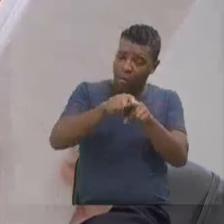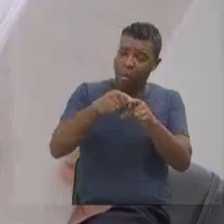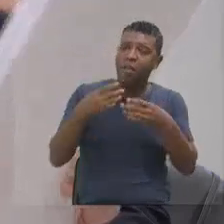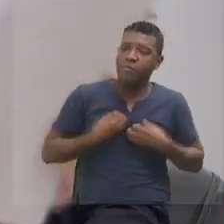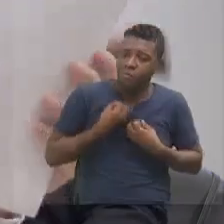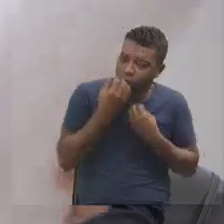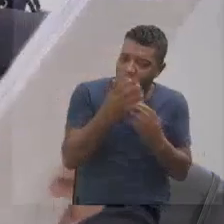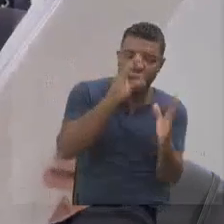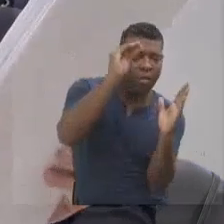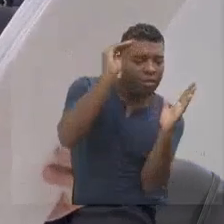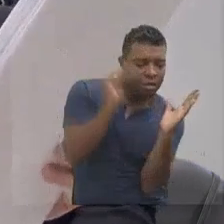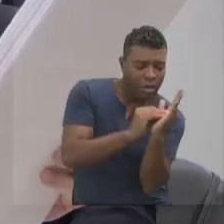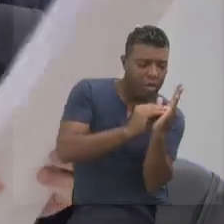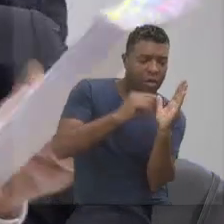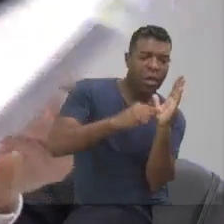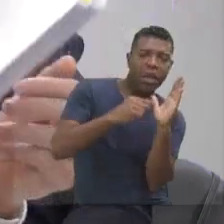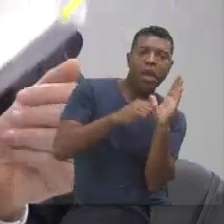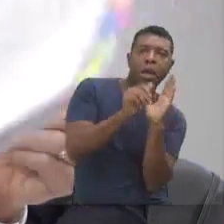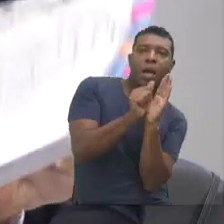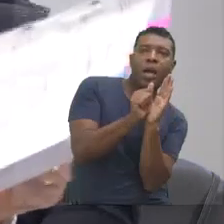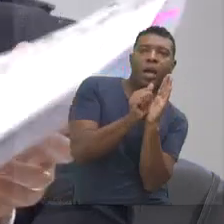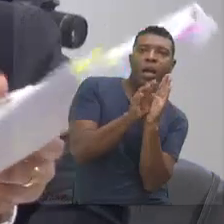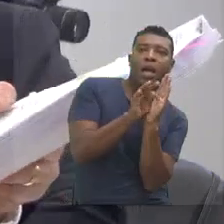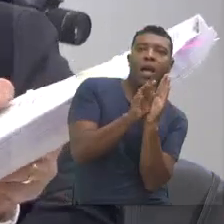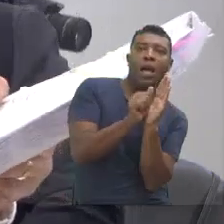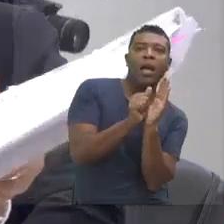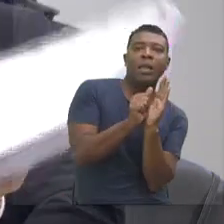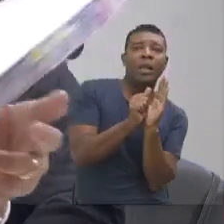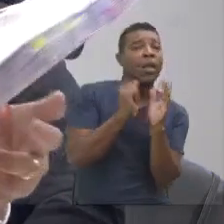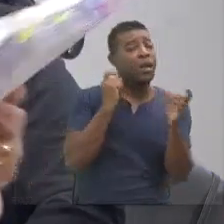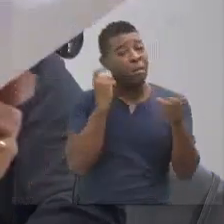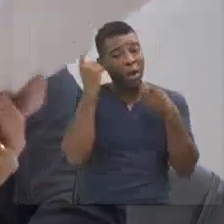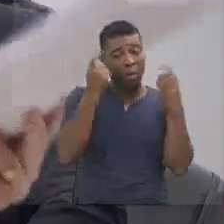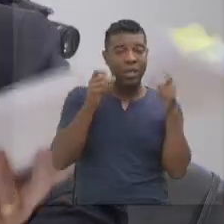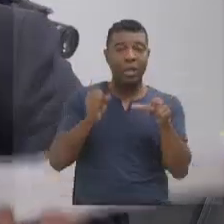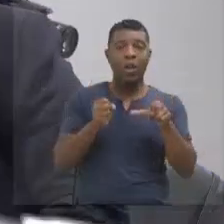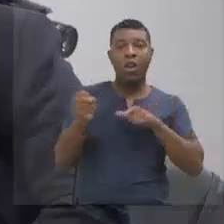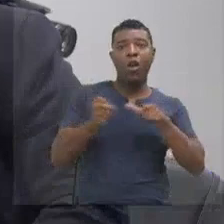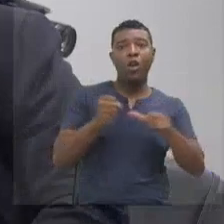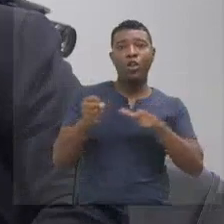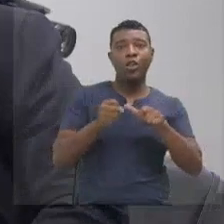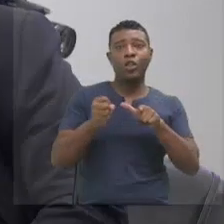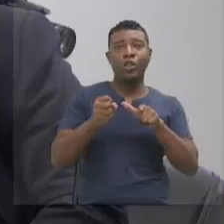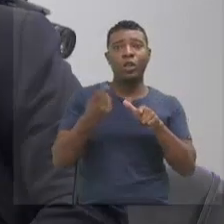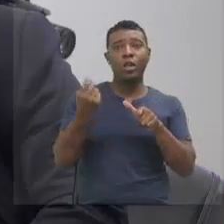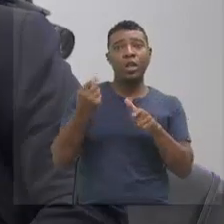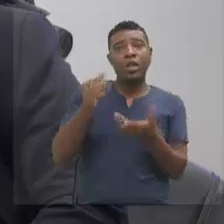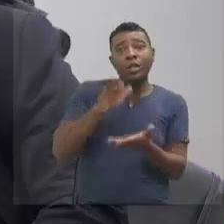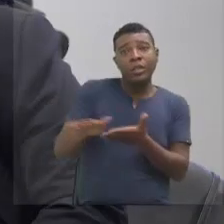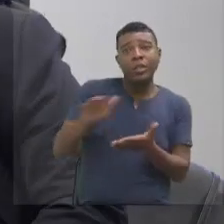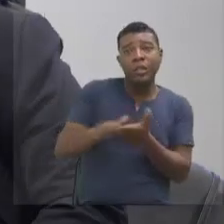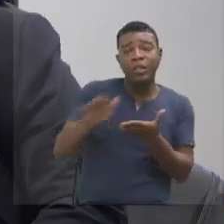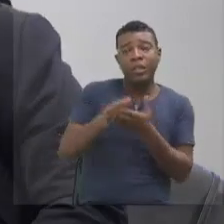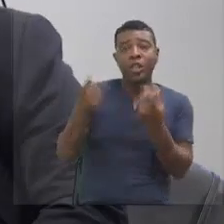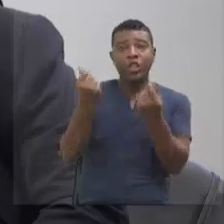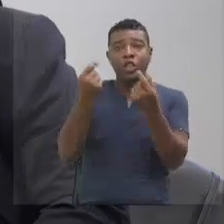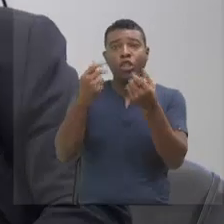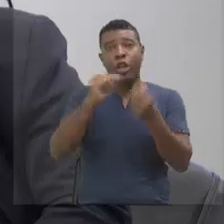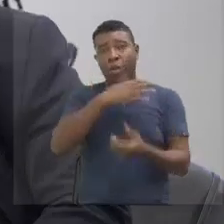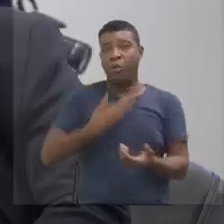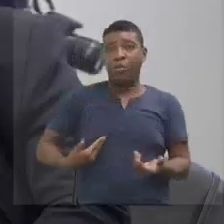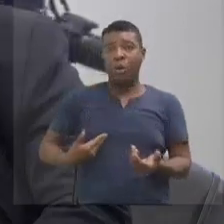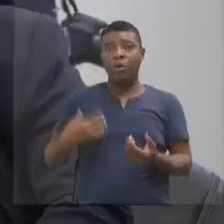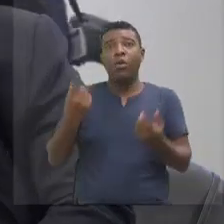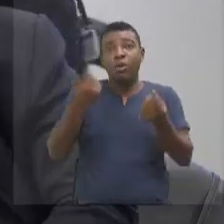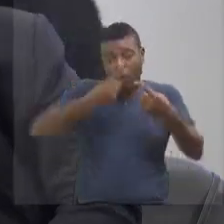em ata uma preocupação com a logística com desperdício do dinheiro público o nosso